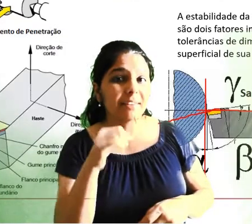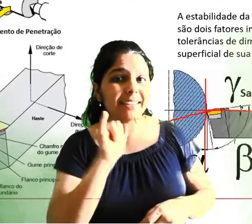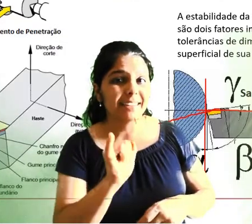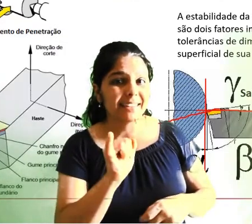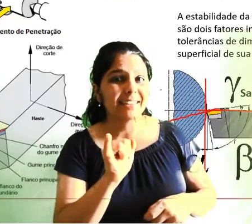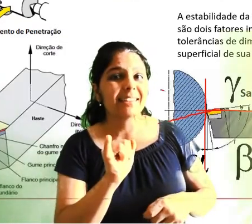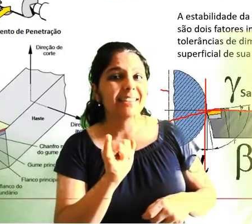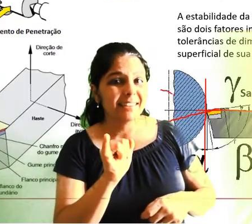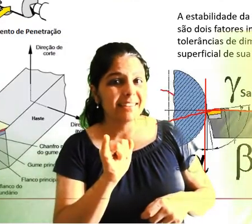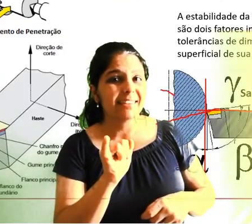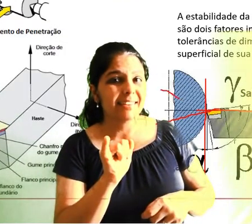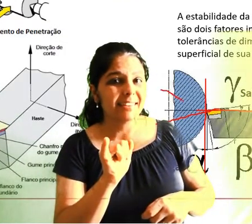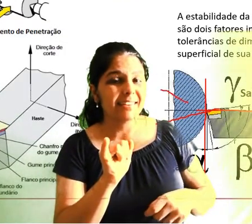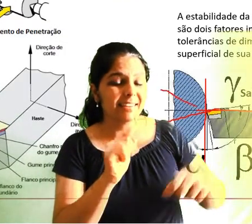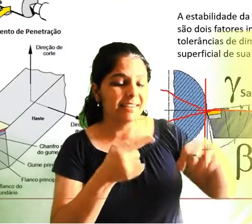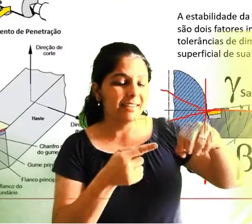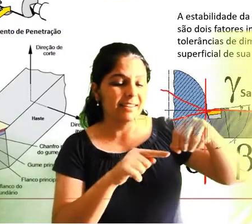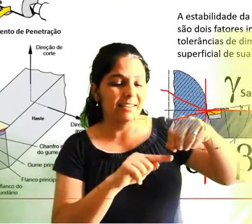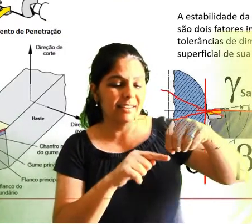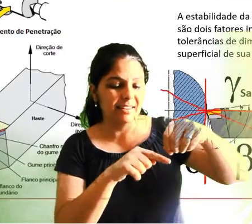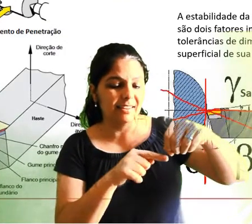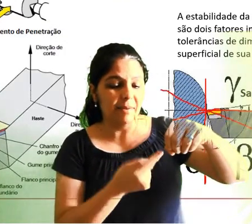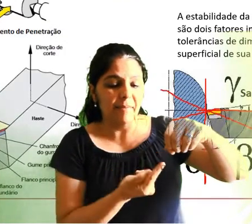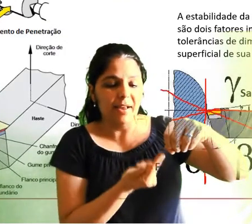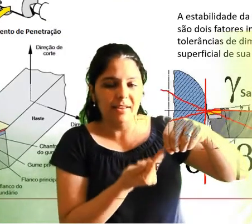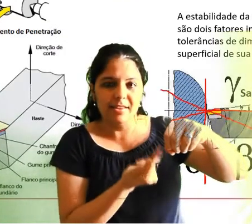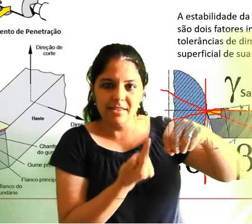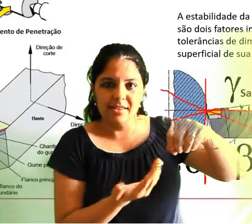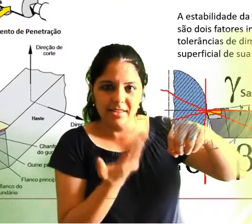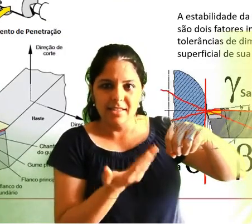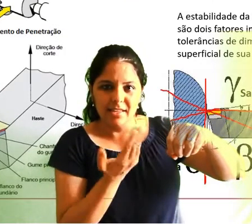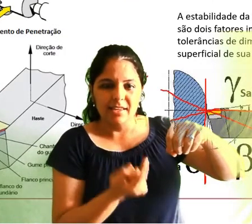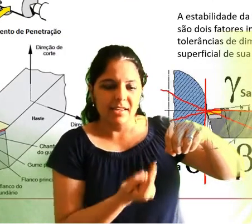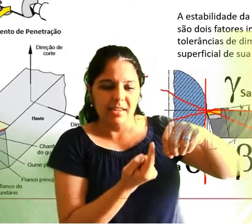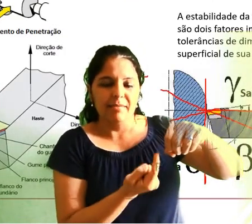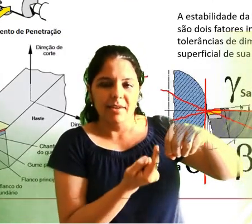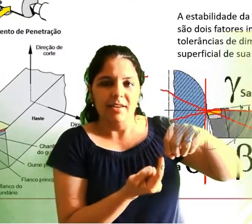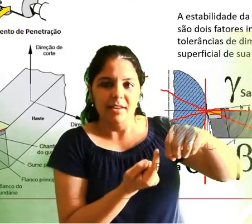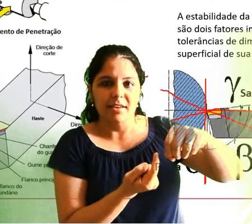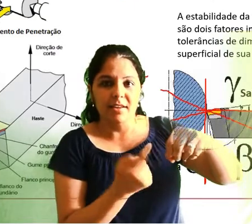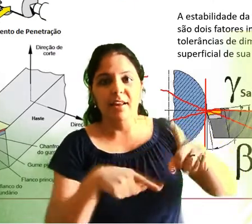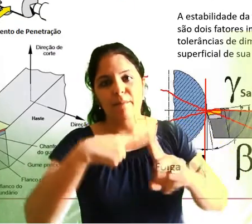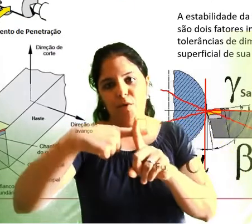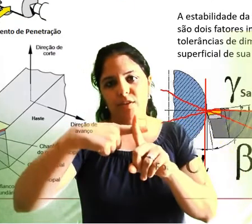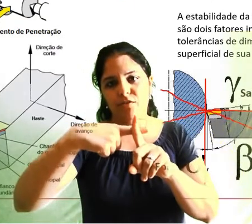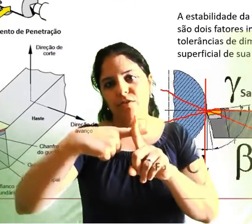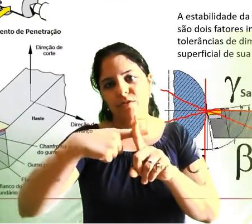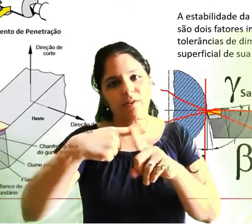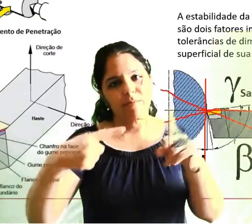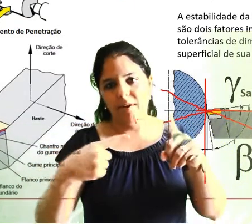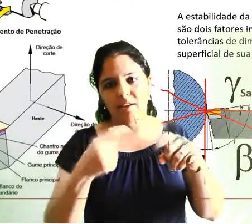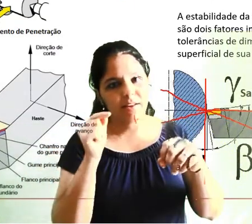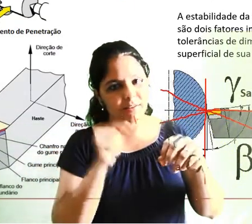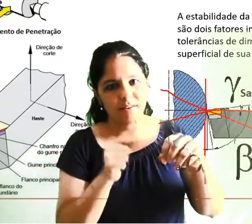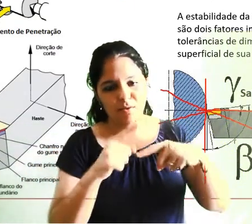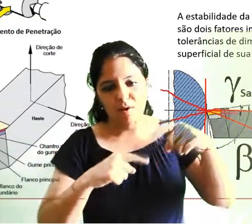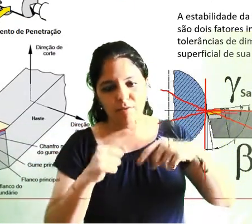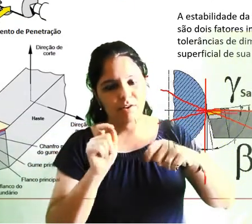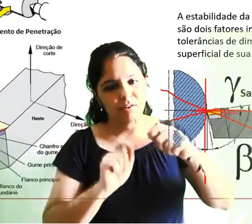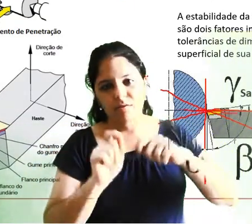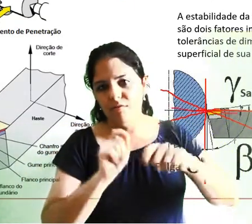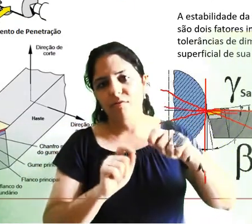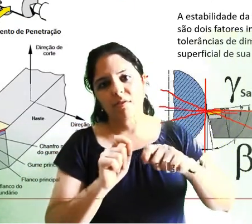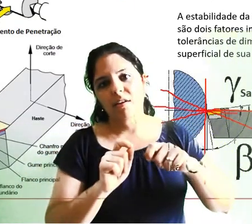Se caso a ferramenta estivesse apontando para cima, ela seria positiva. Mas há também casos